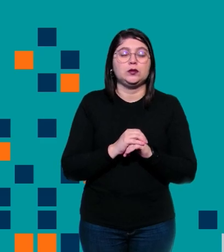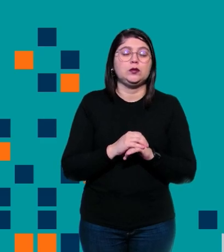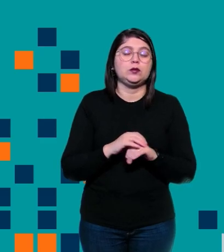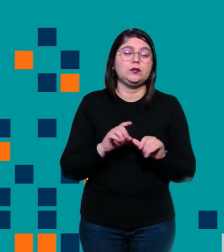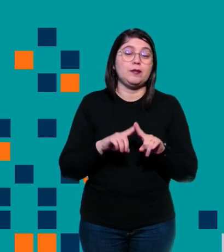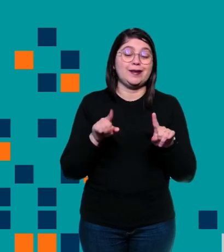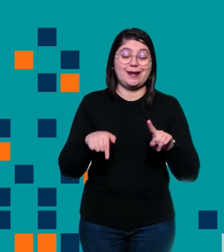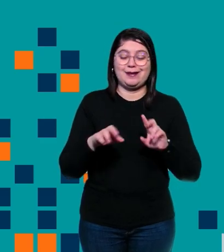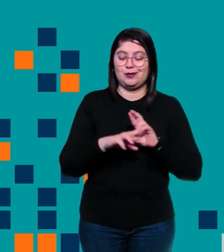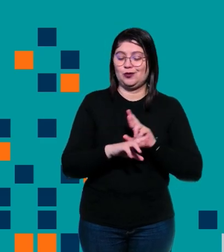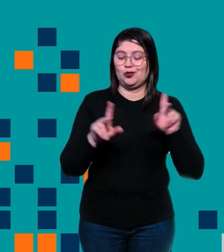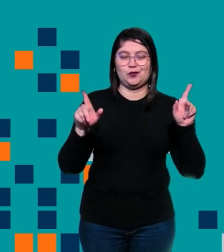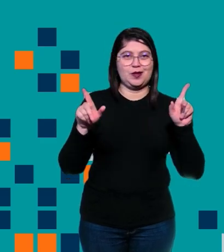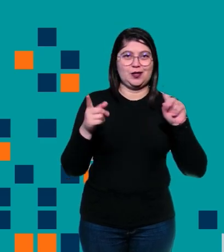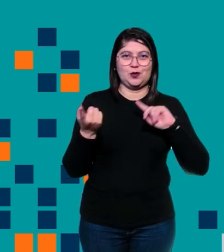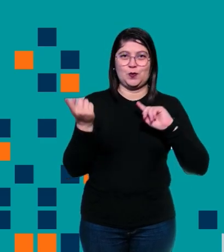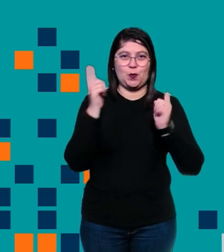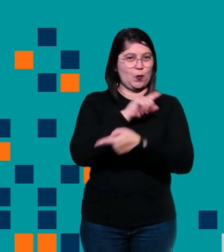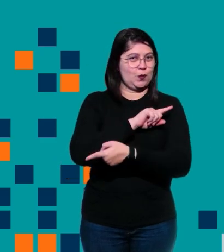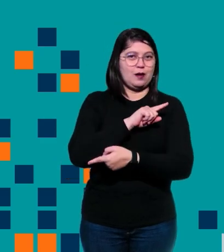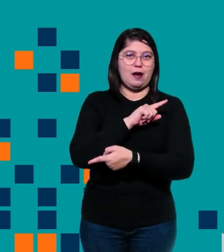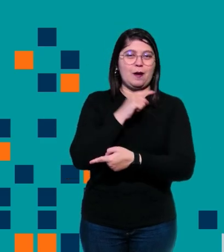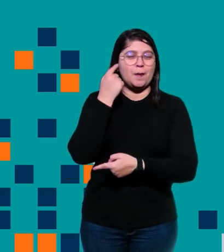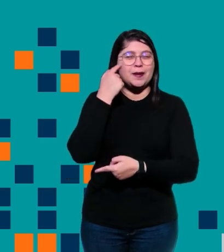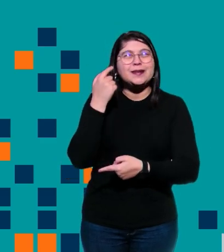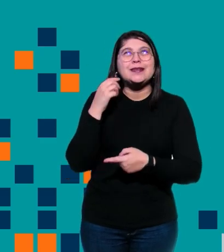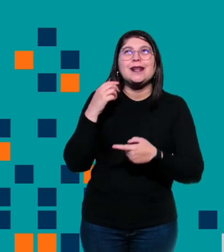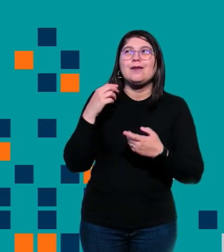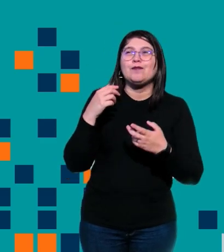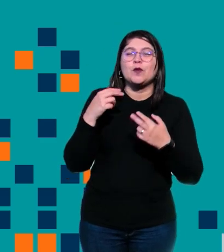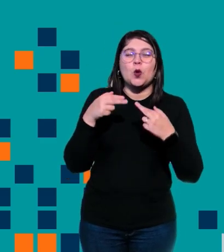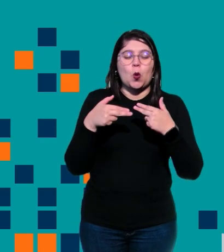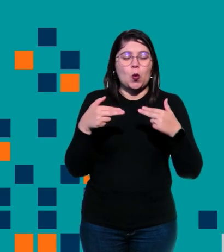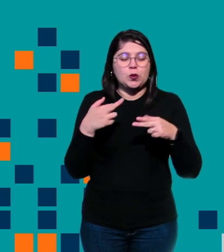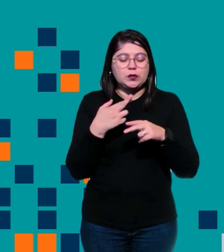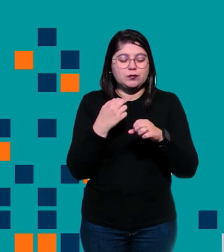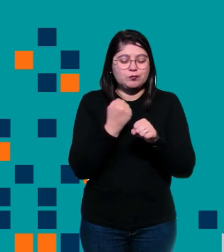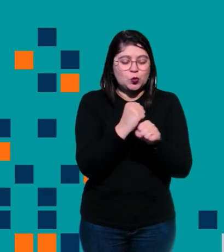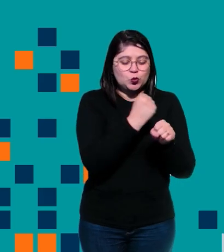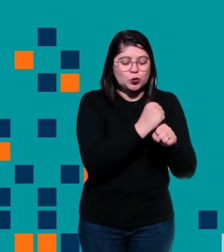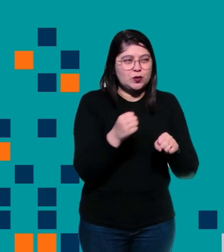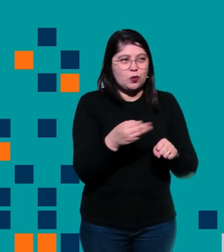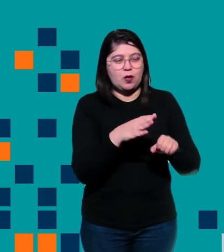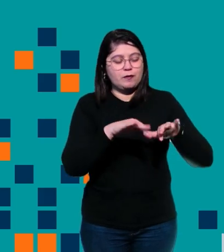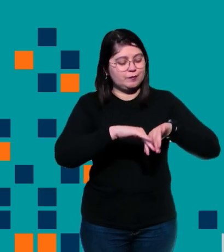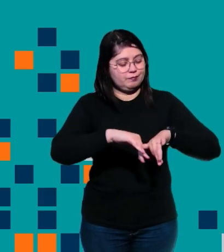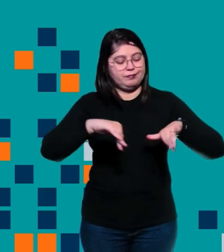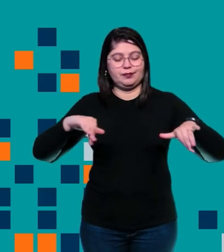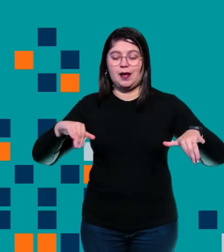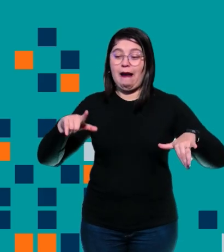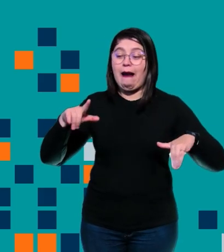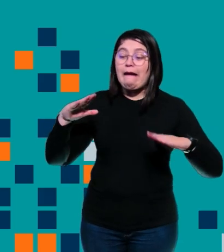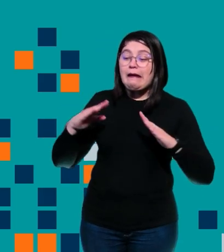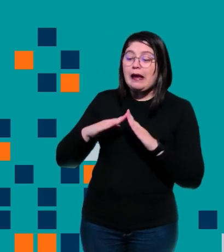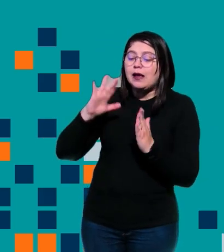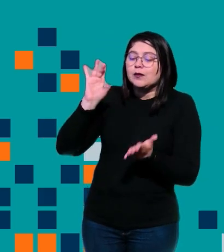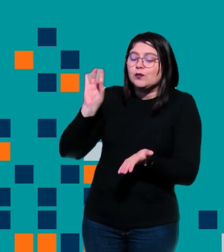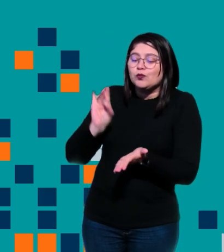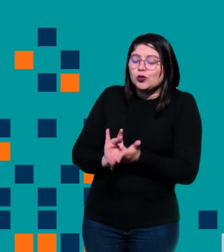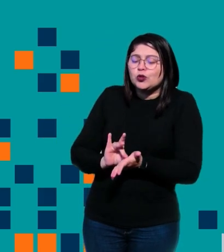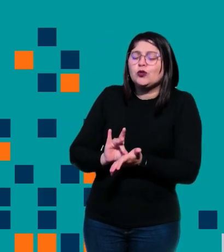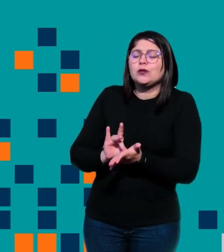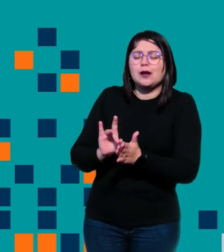foi diferente, ao contrário de afastar todas as novas construções e realmente valorizar a casa original, ainda deixando ela de